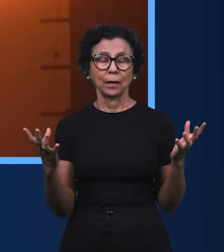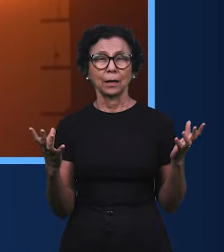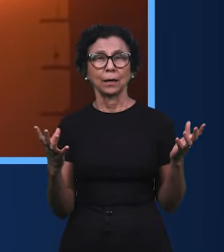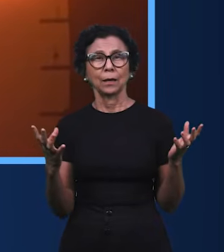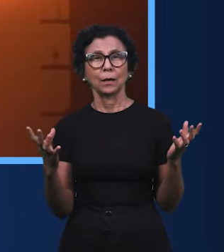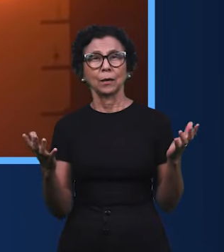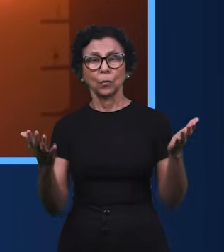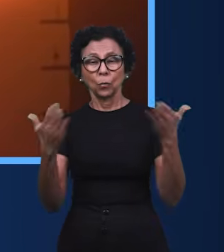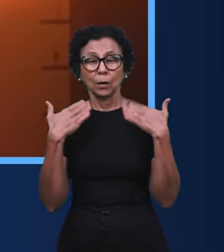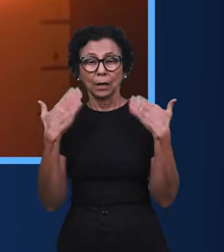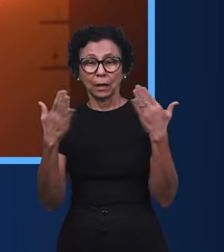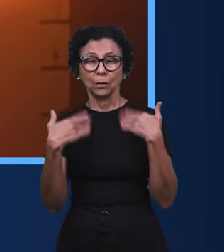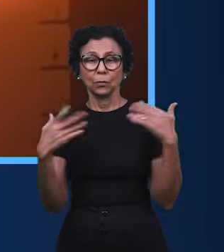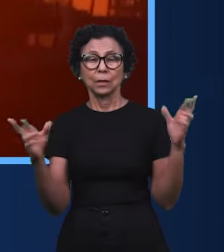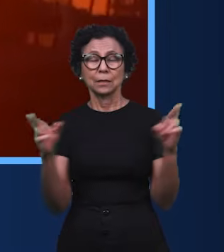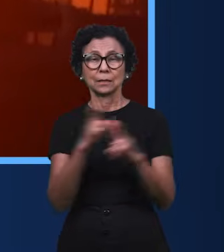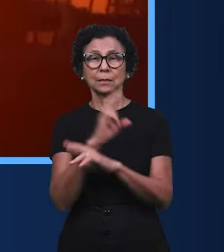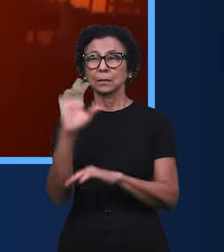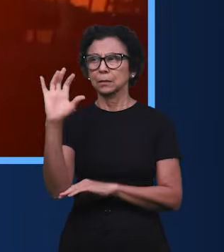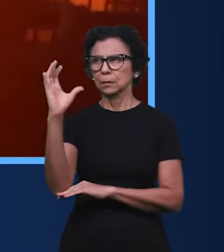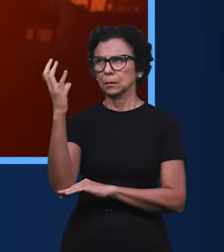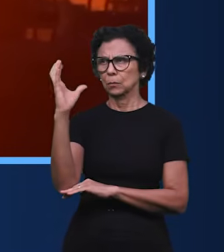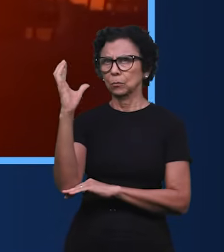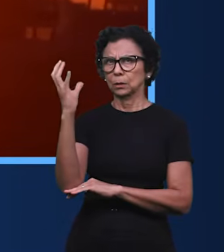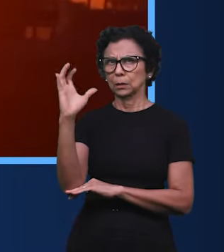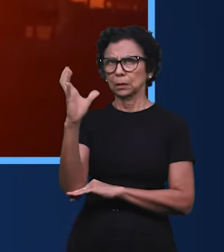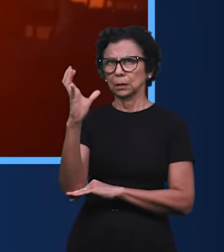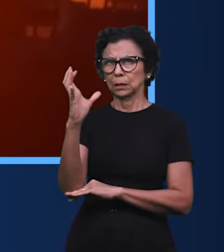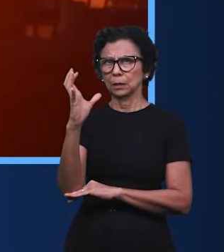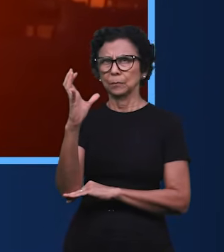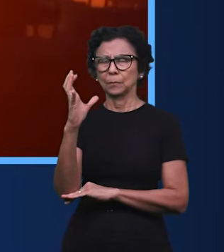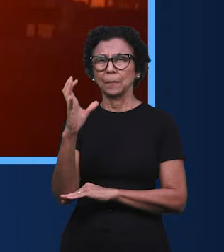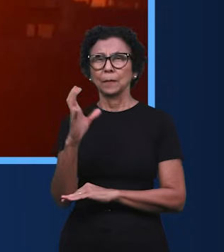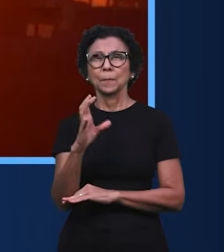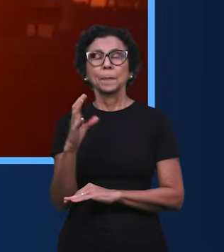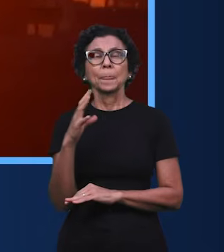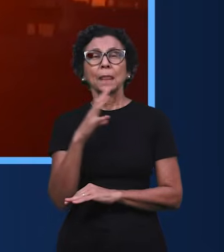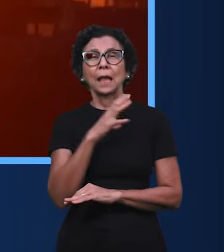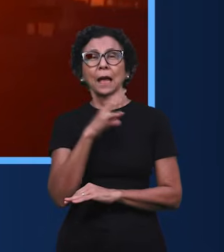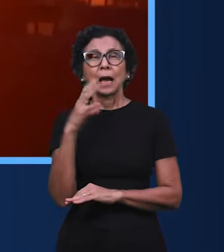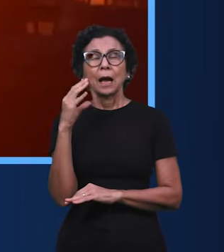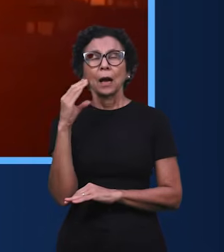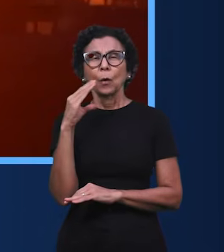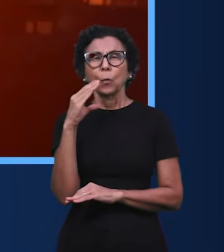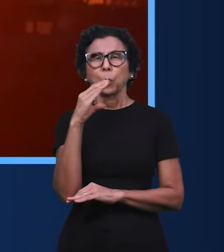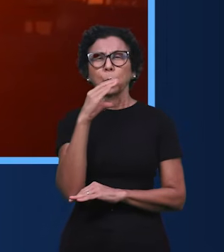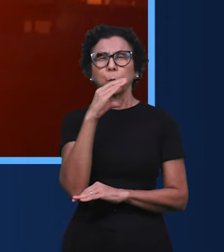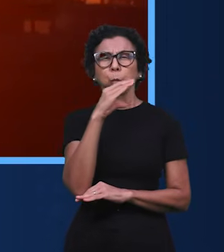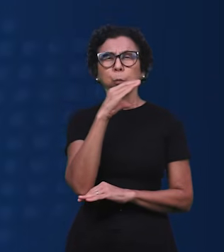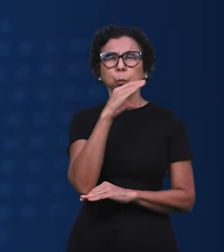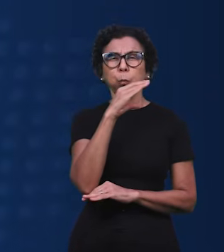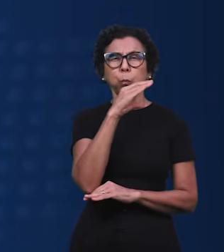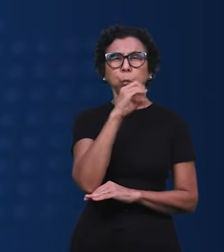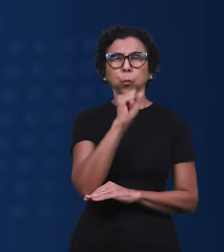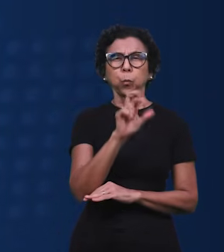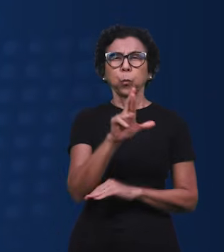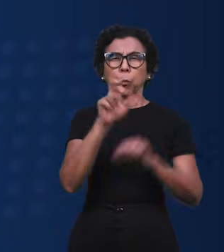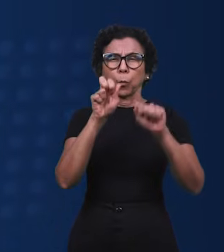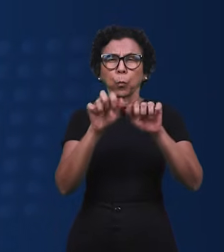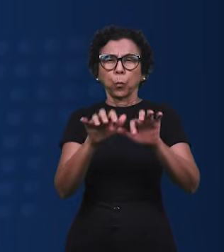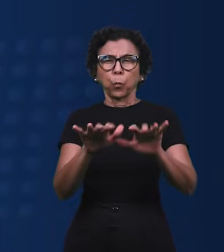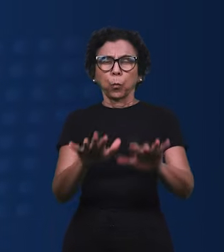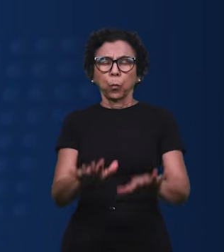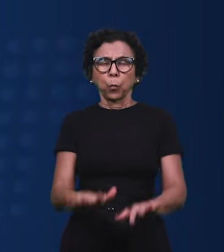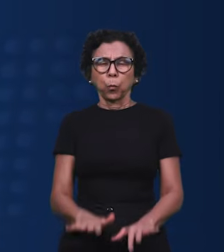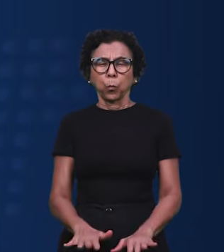associado a esses problemas climáticos. Então, há uma alta pressão de ar quente sobre o continente europeu que empurra